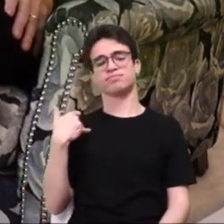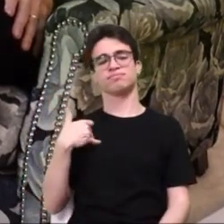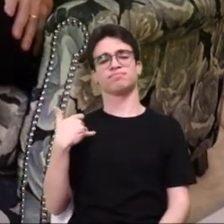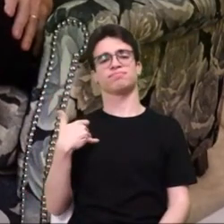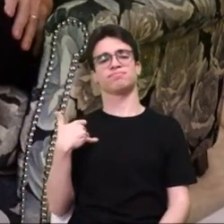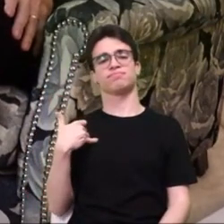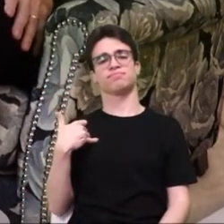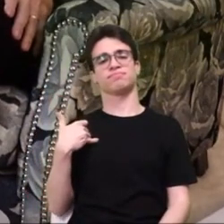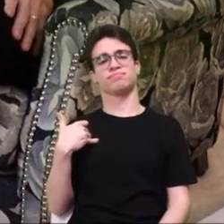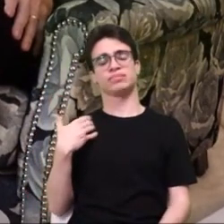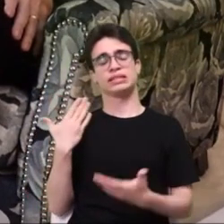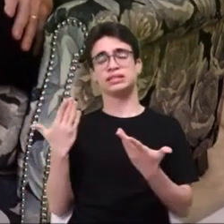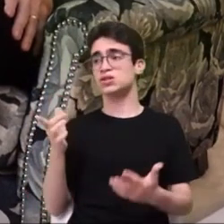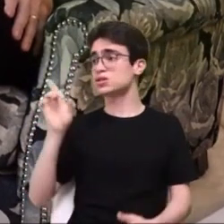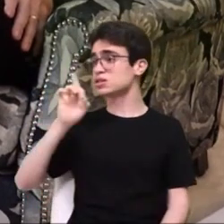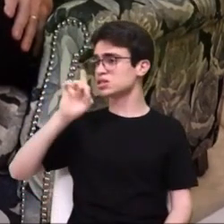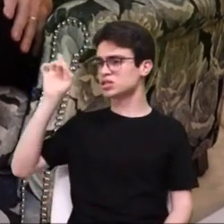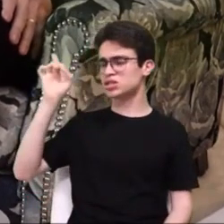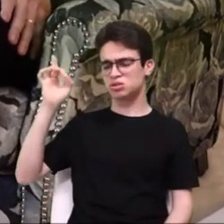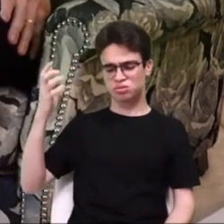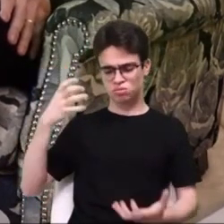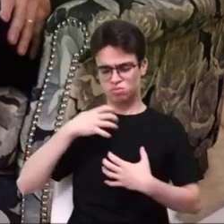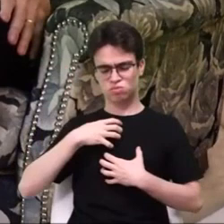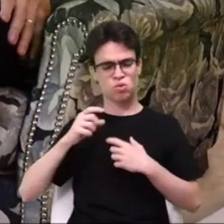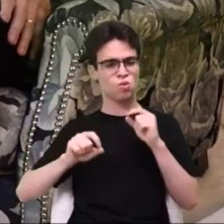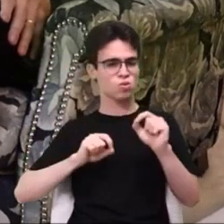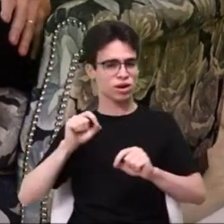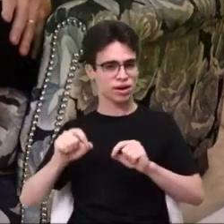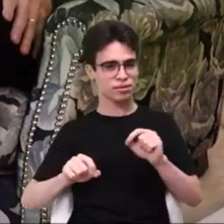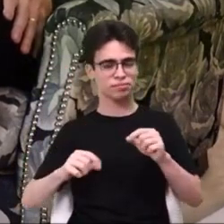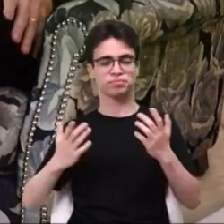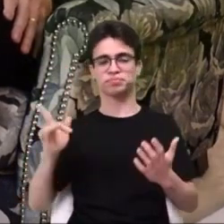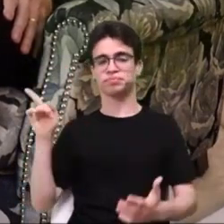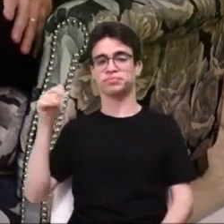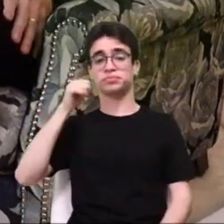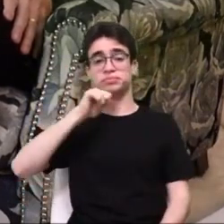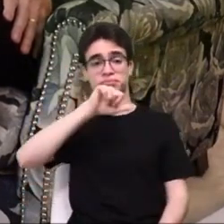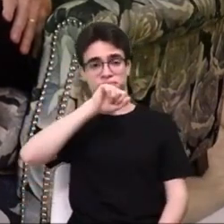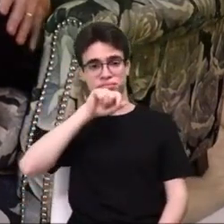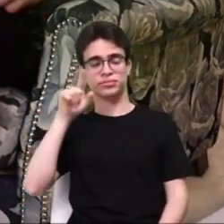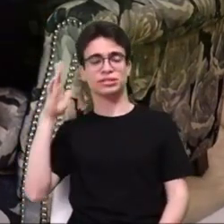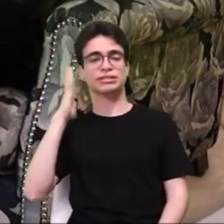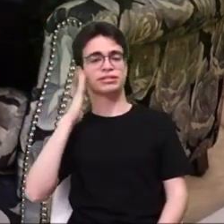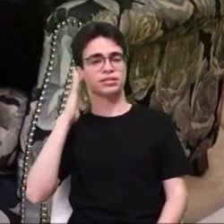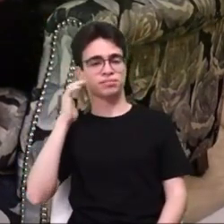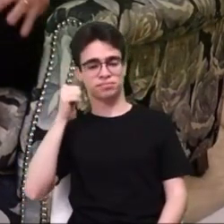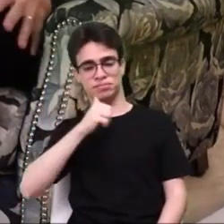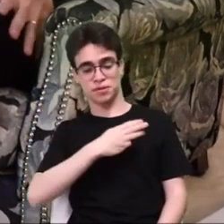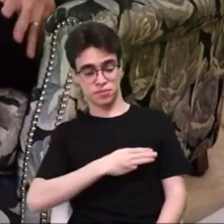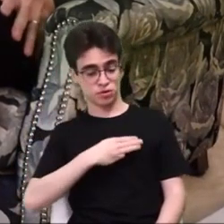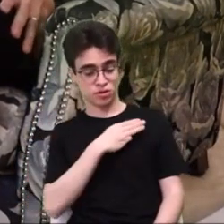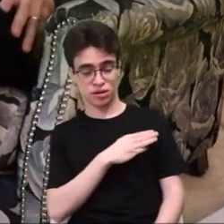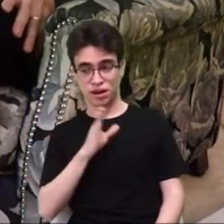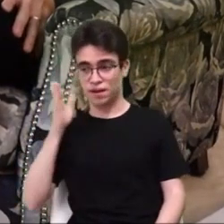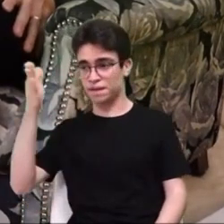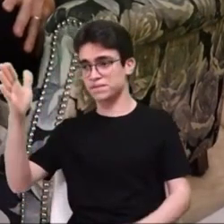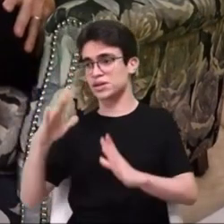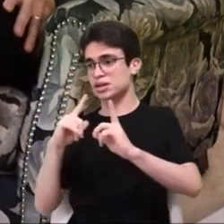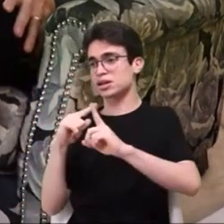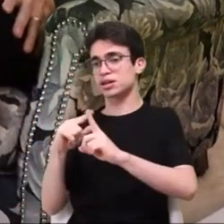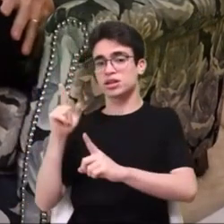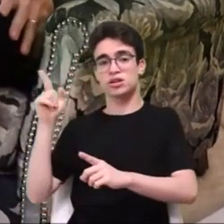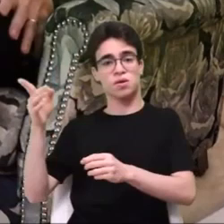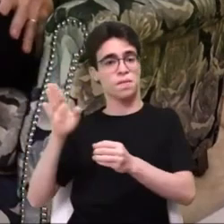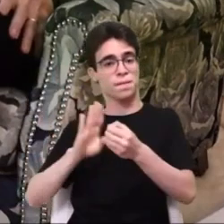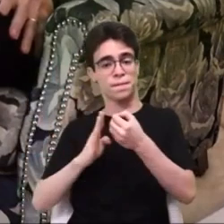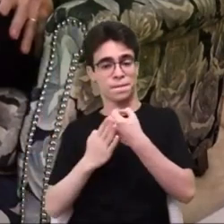que Deus fez comigo, né? A minha mãe sabia que uma missionária ia estar numa igreja no bairro Boa